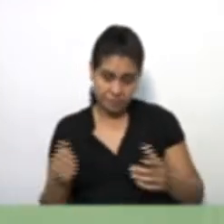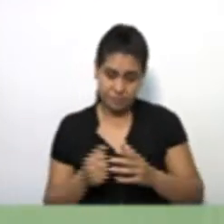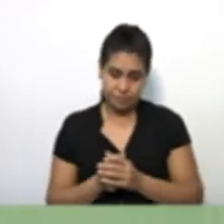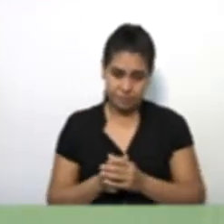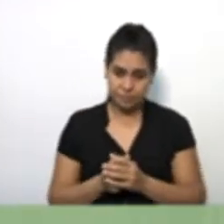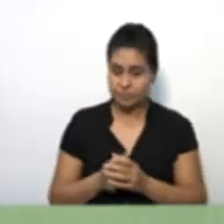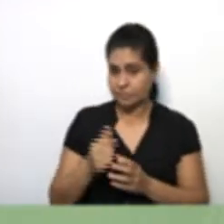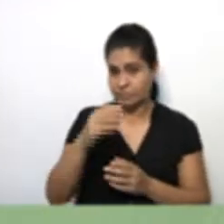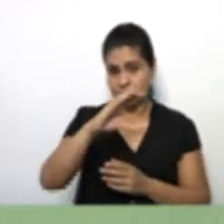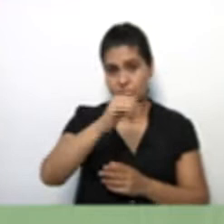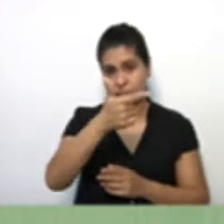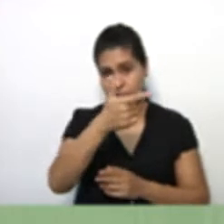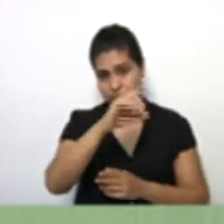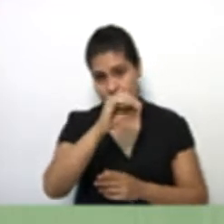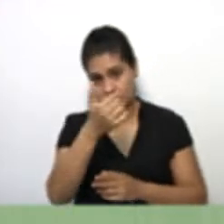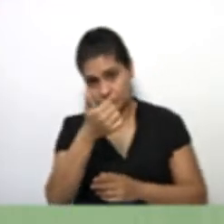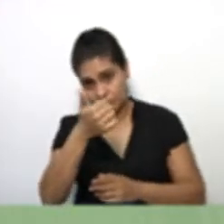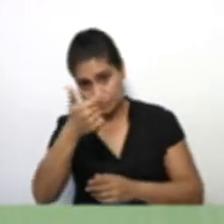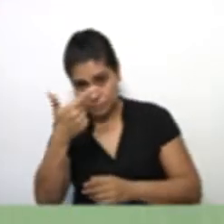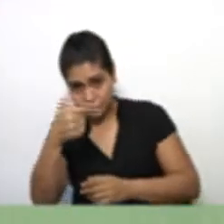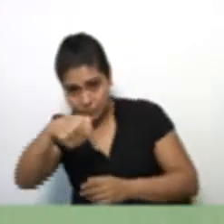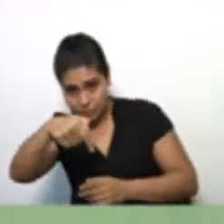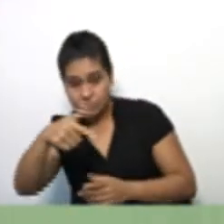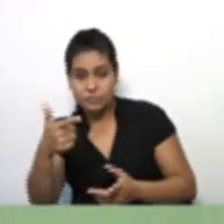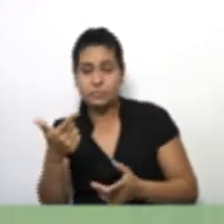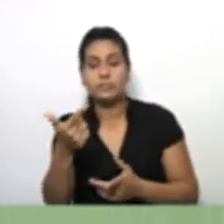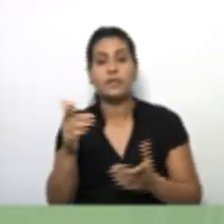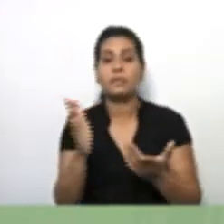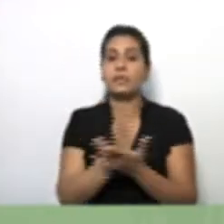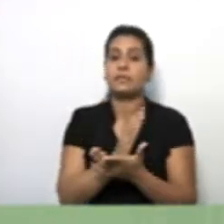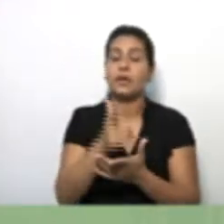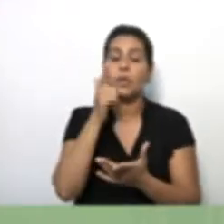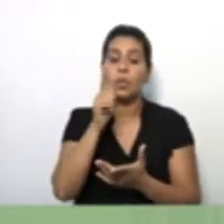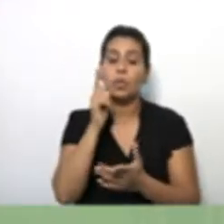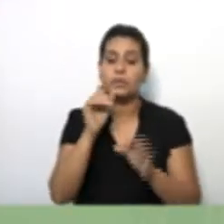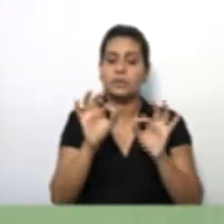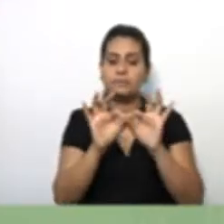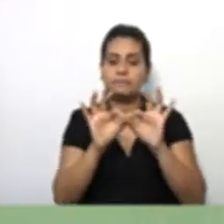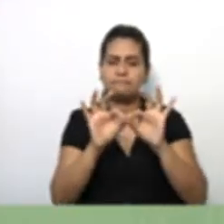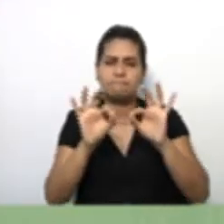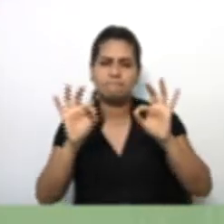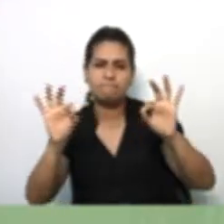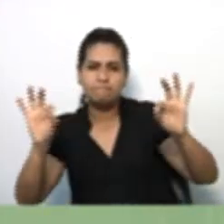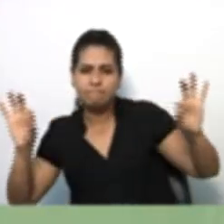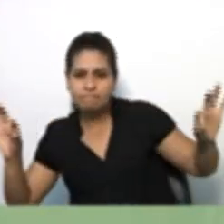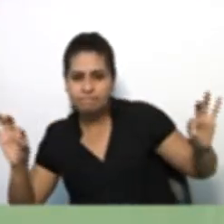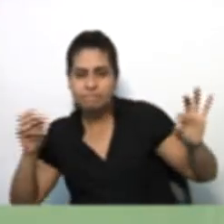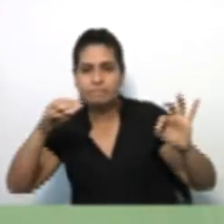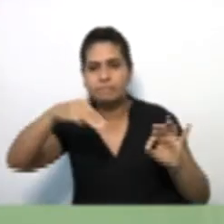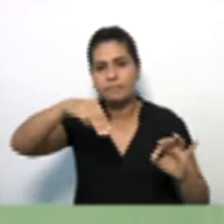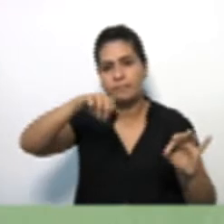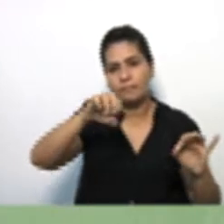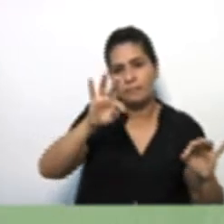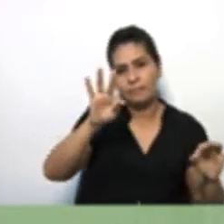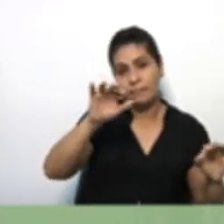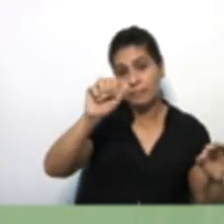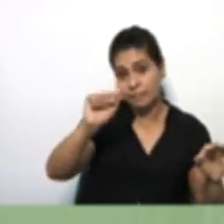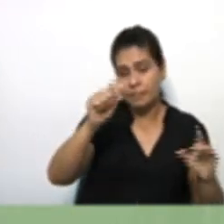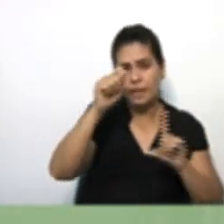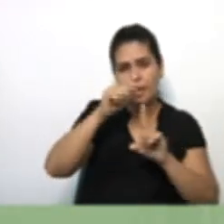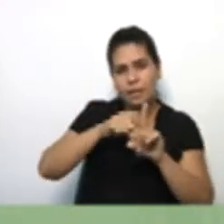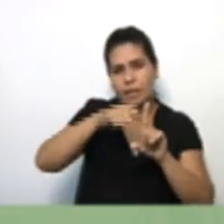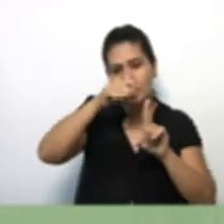E 17, sei lá, 2018, 2019, e aí você traça aqui, ó, suas metas aqui, ó. Cada mês você